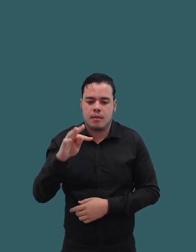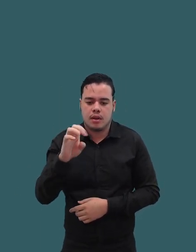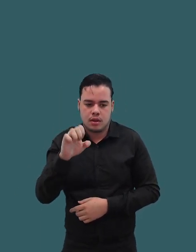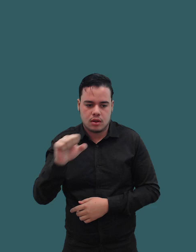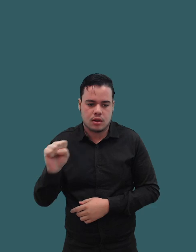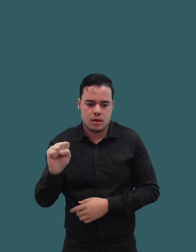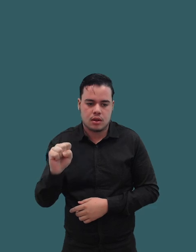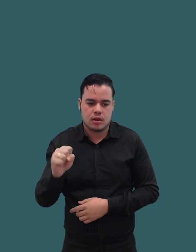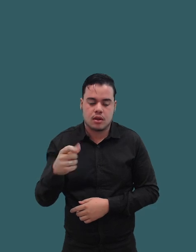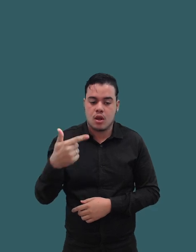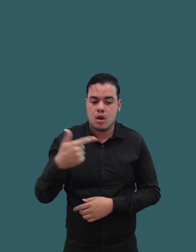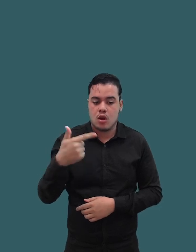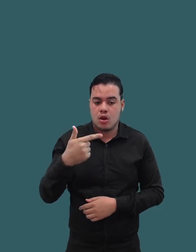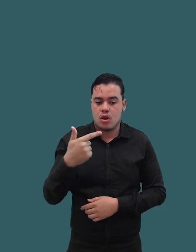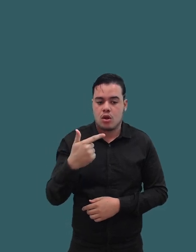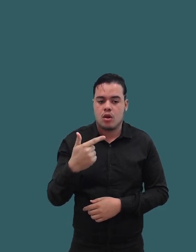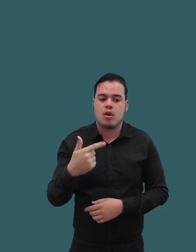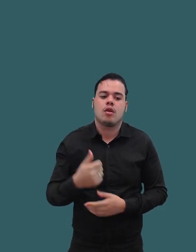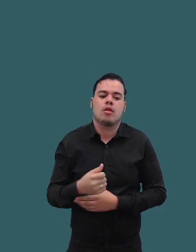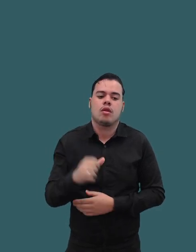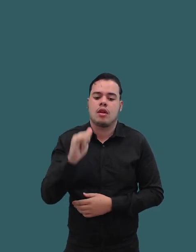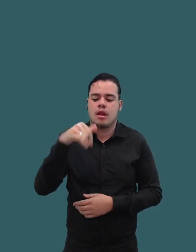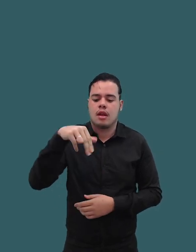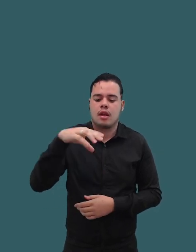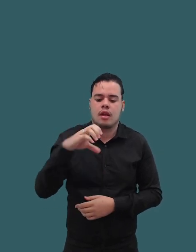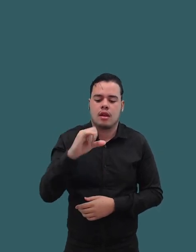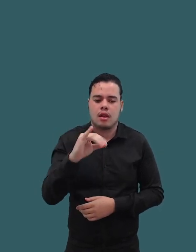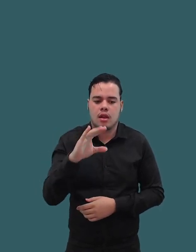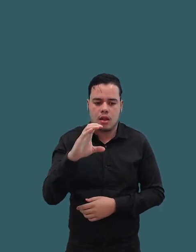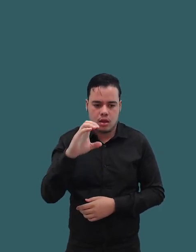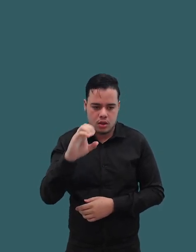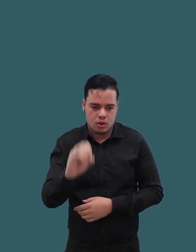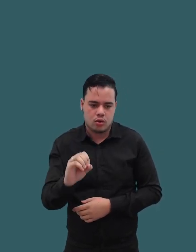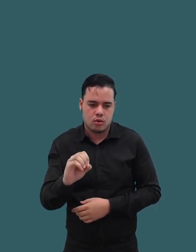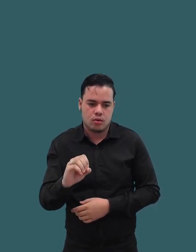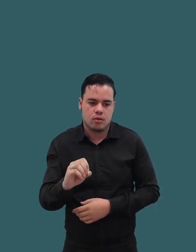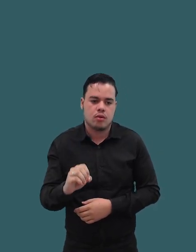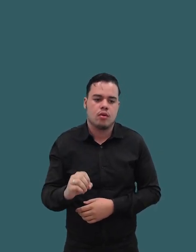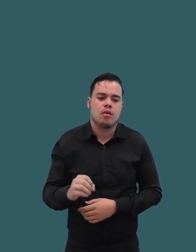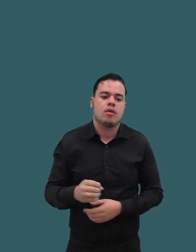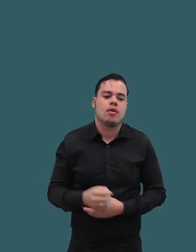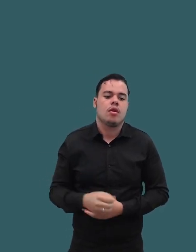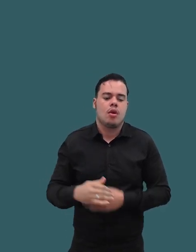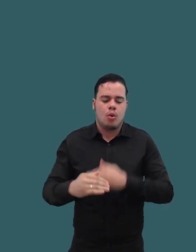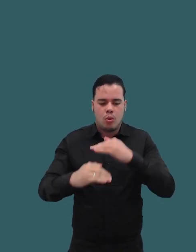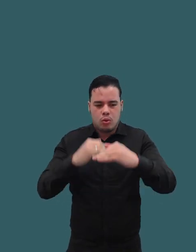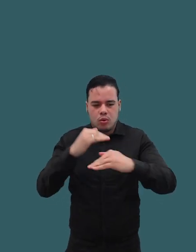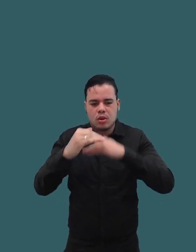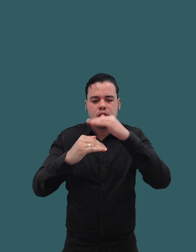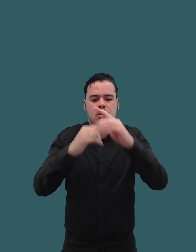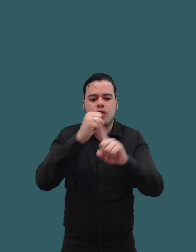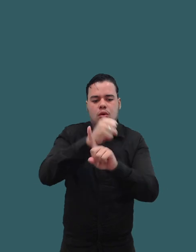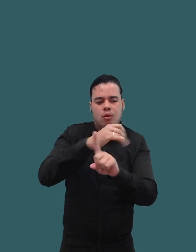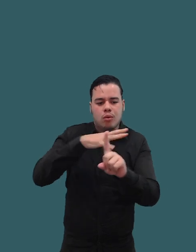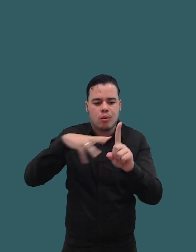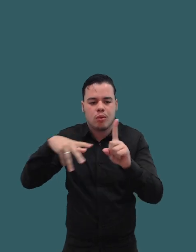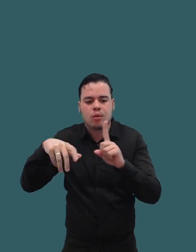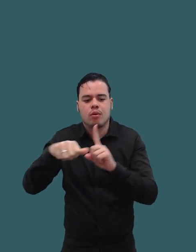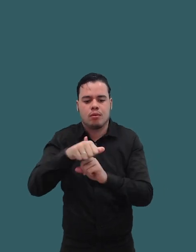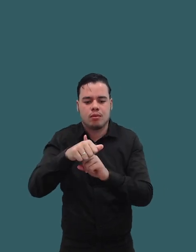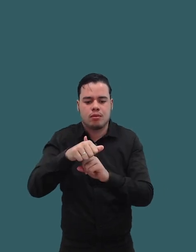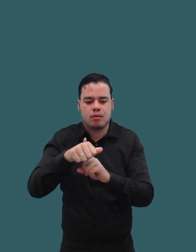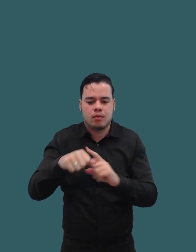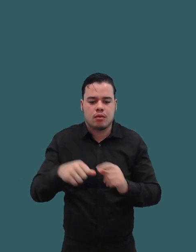Fiocruz Brasília. Inácio Arruda, secretário de Ciência e Tecnologia para o Desenvolvimento Social,